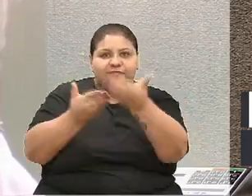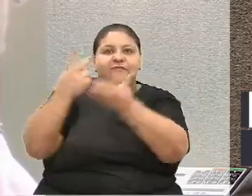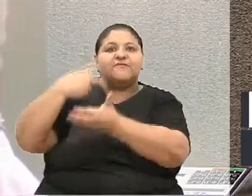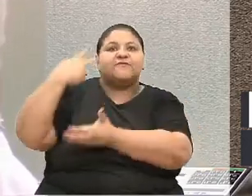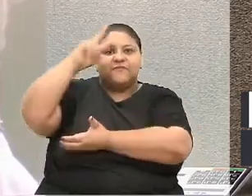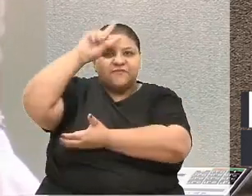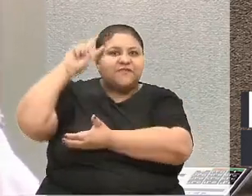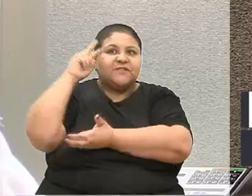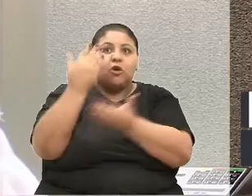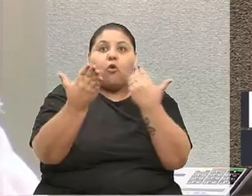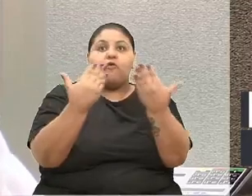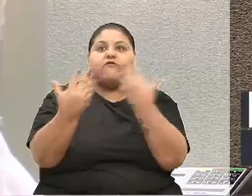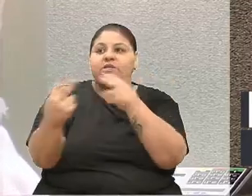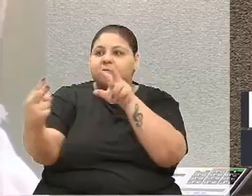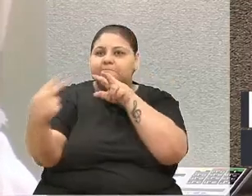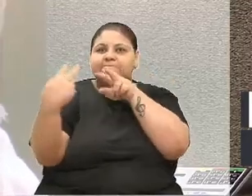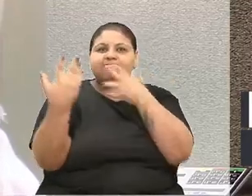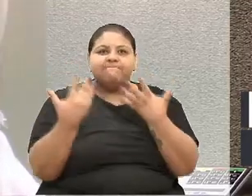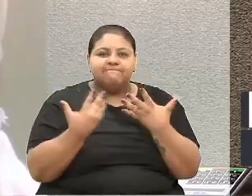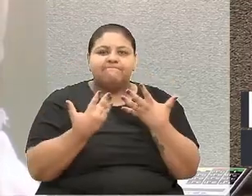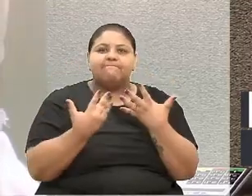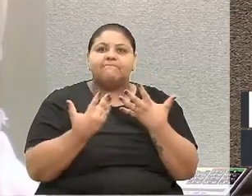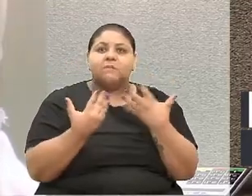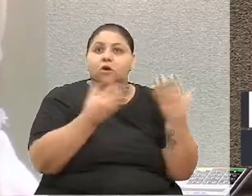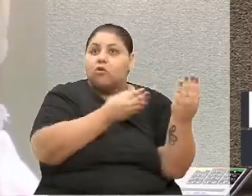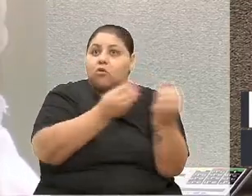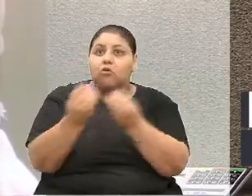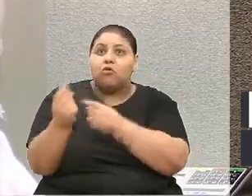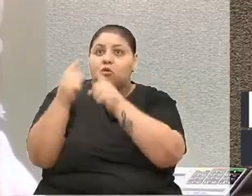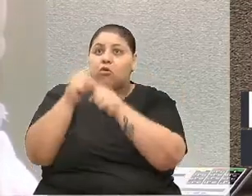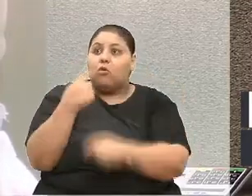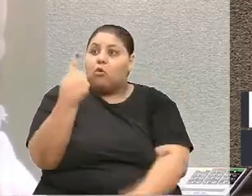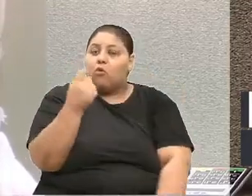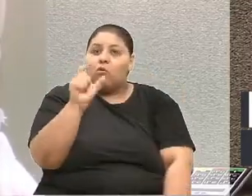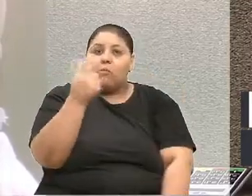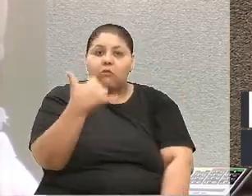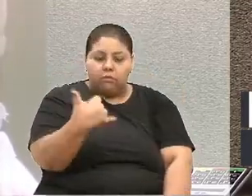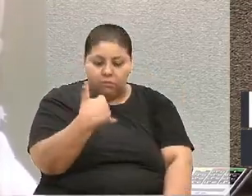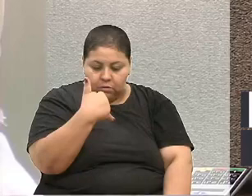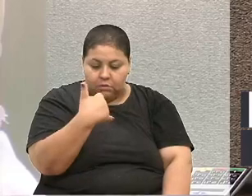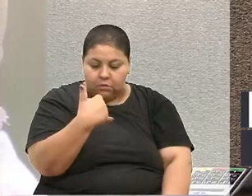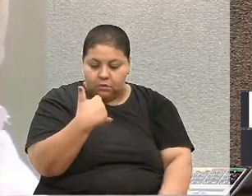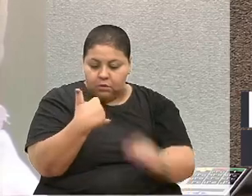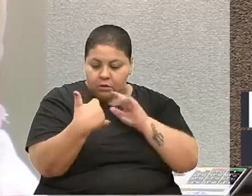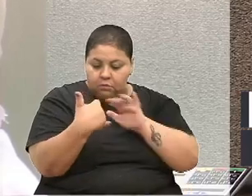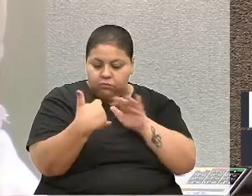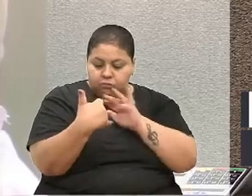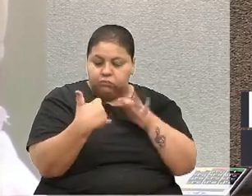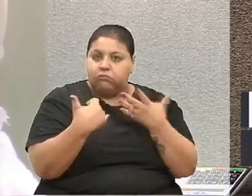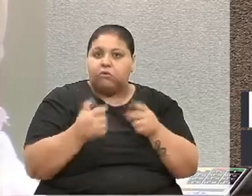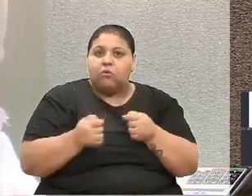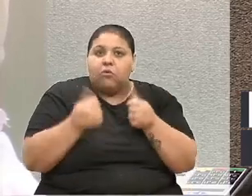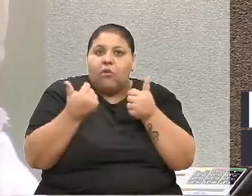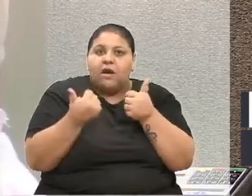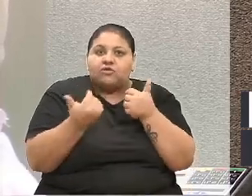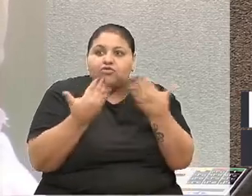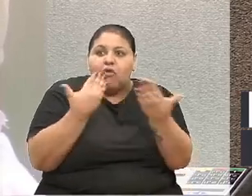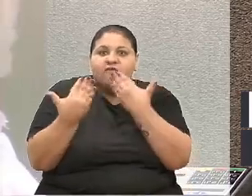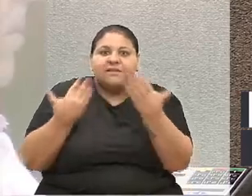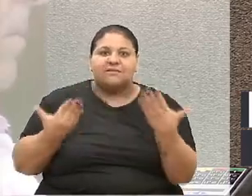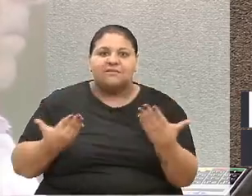Velocino, conversando olho no olho uma com a outra, e muitas vezes uma pessoa olhando no telefone, dando recado e quase não se